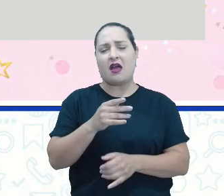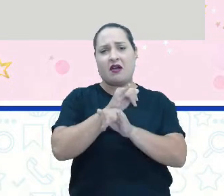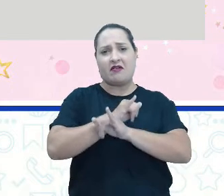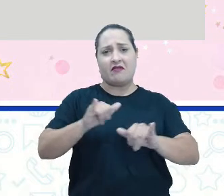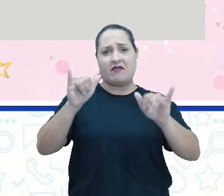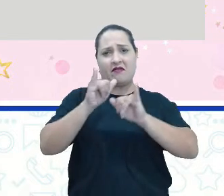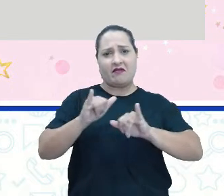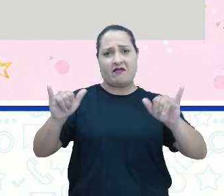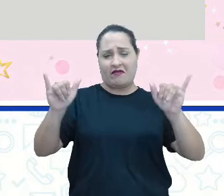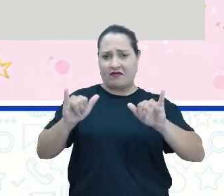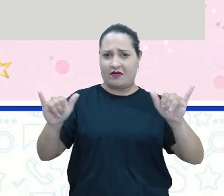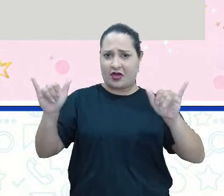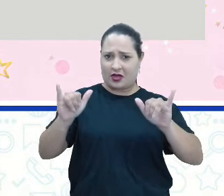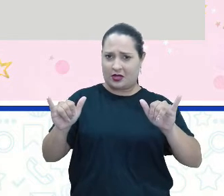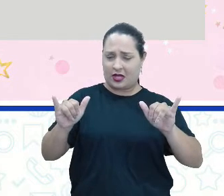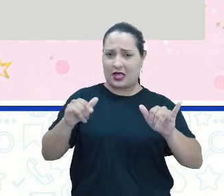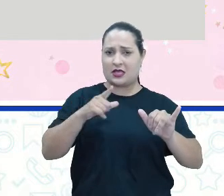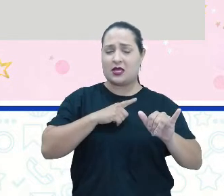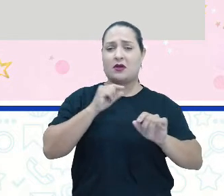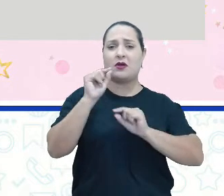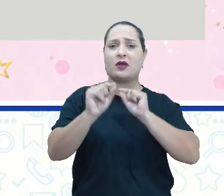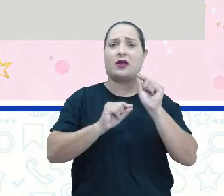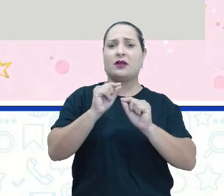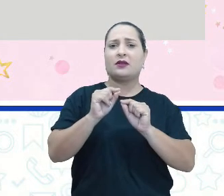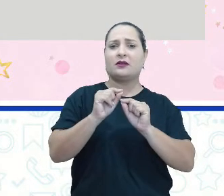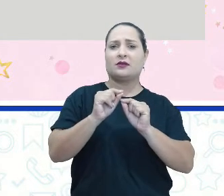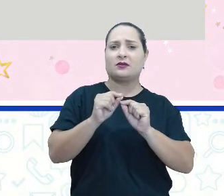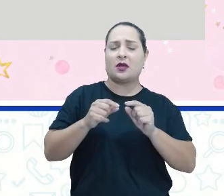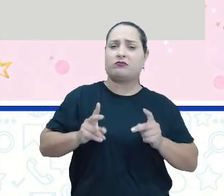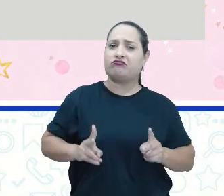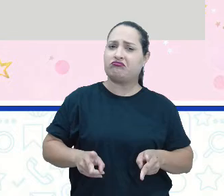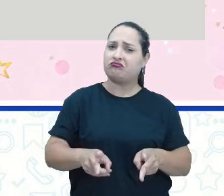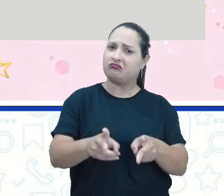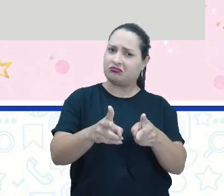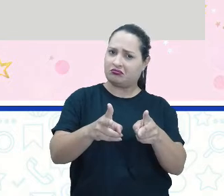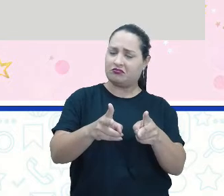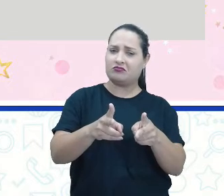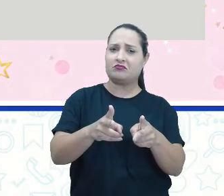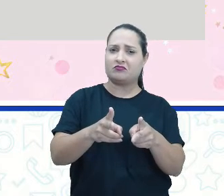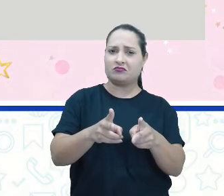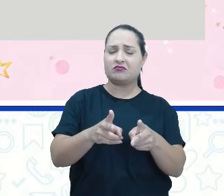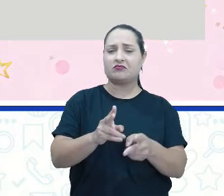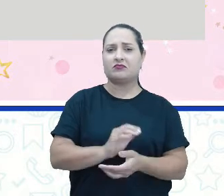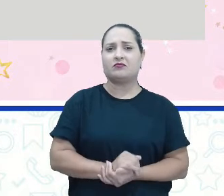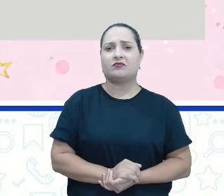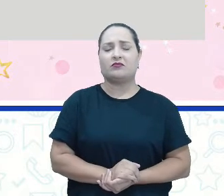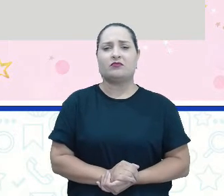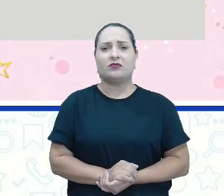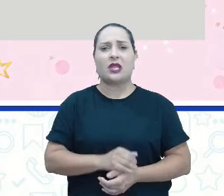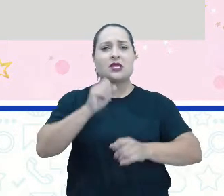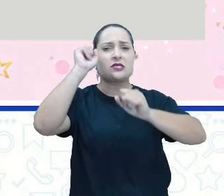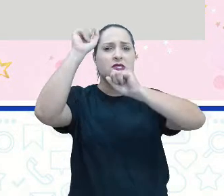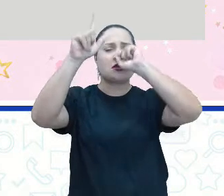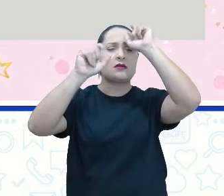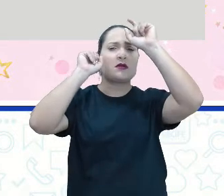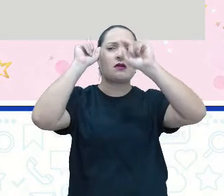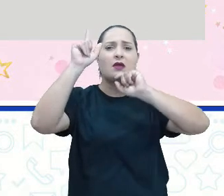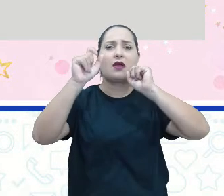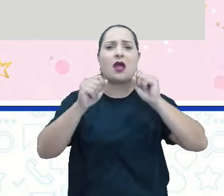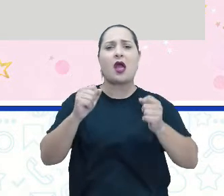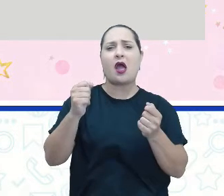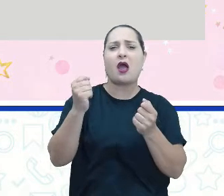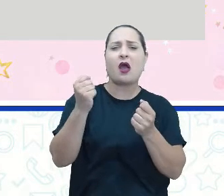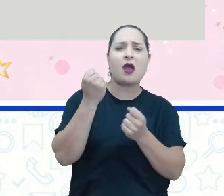publicitário constrói essa ideia através dos anúncios, perpetua, né? Na verdade, continua, com a ideia de que